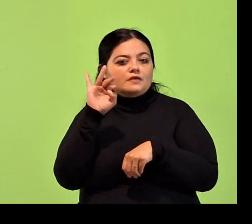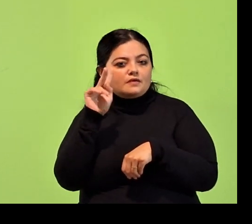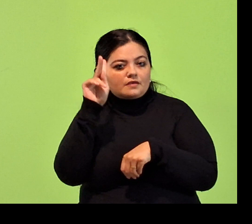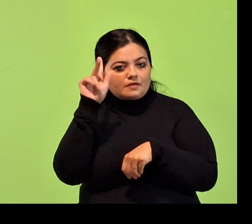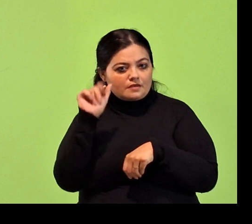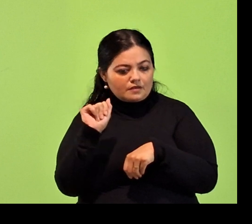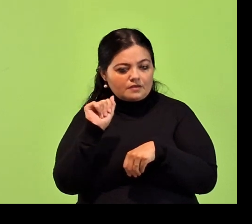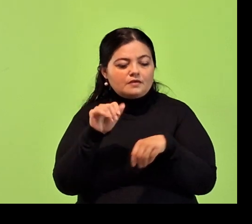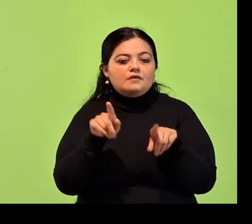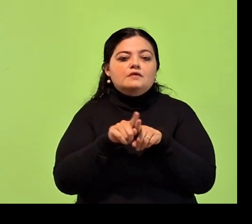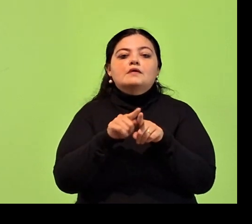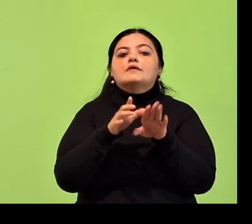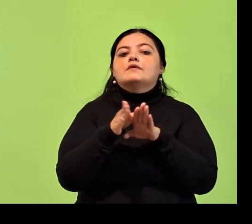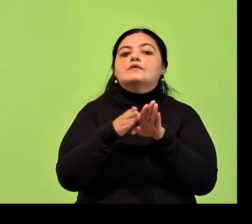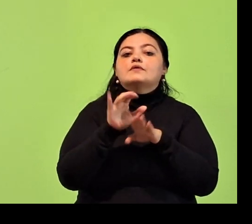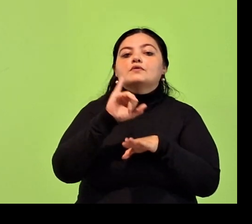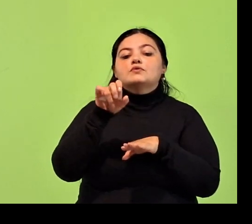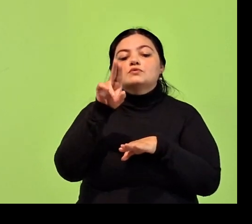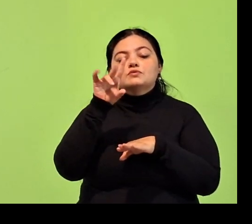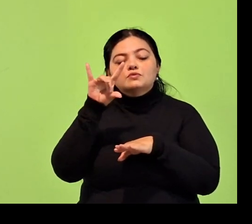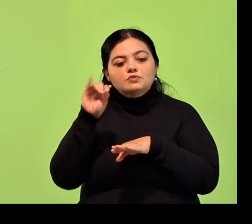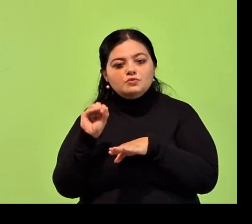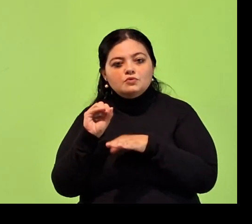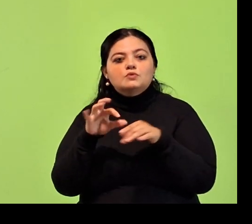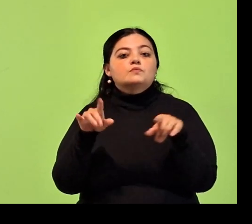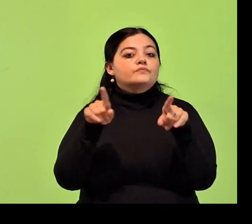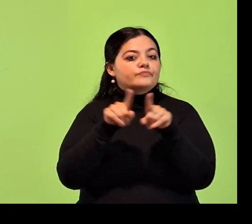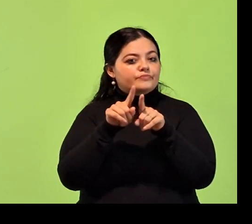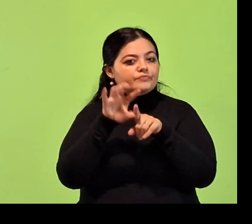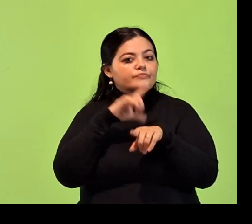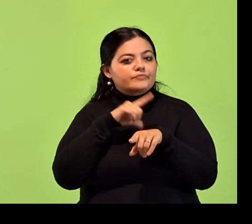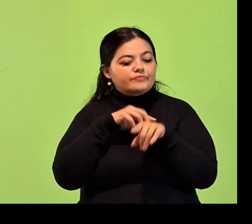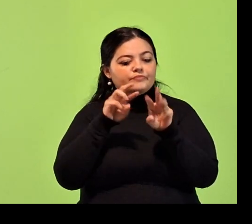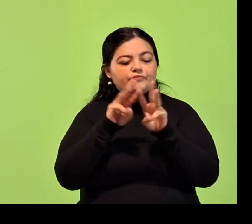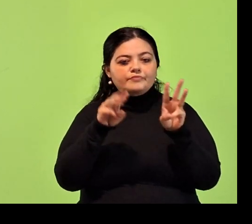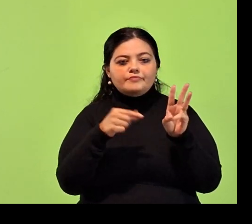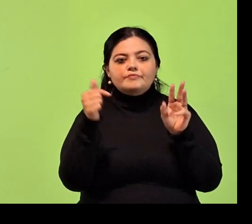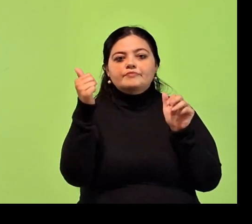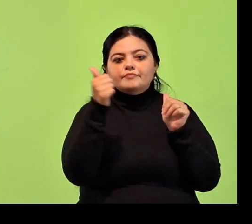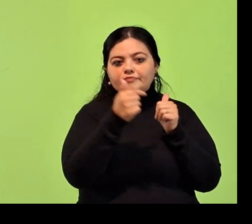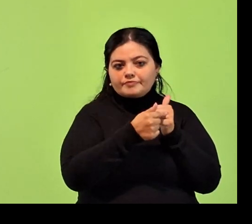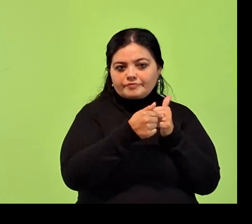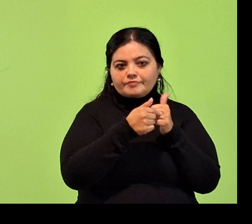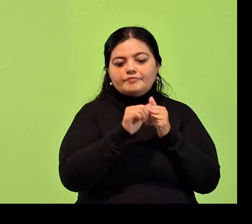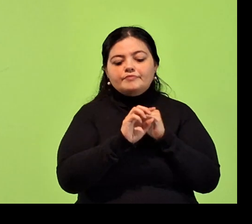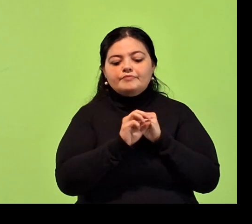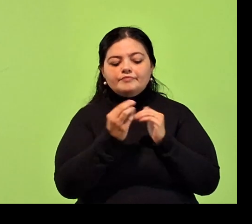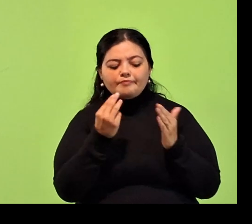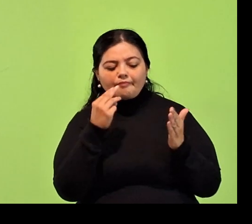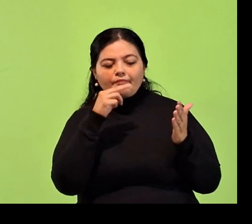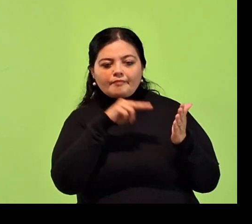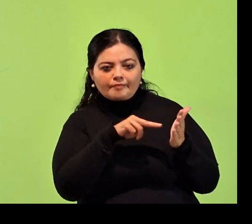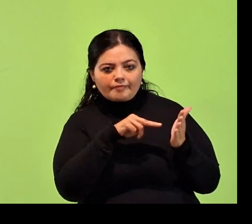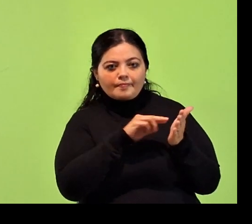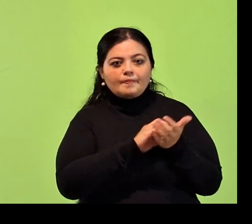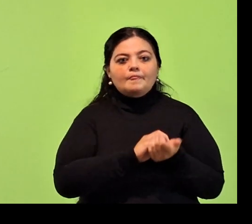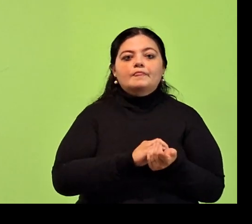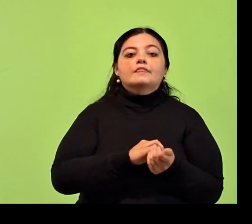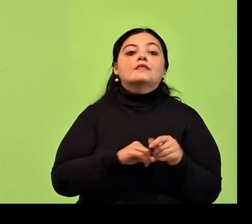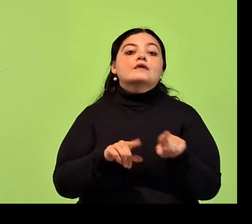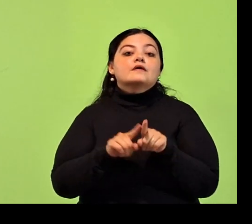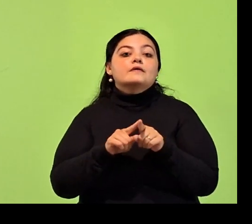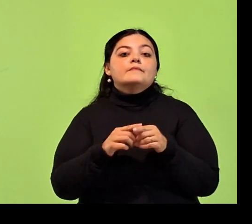com a orientação do Júlio Assis Simões. Também tem o link para acessar. A gente também cita um